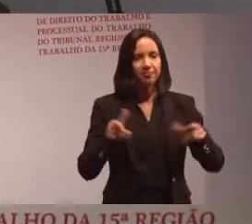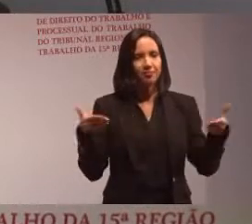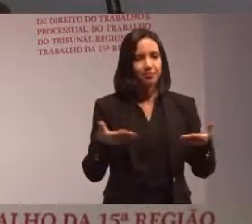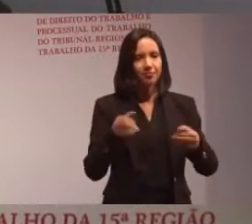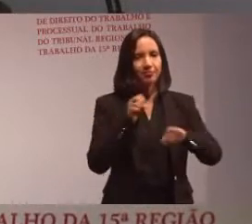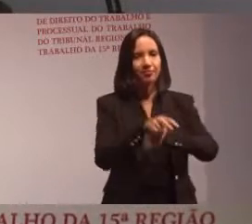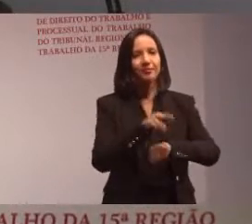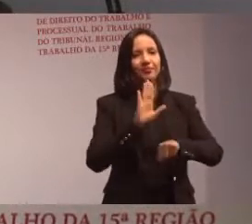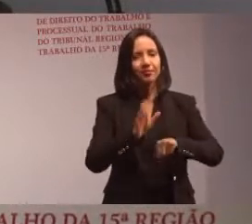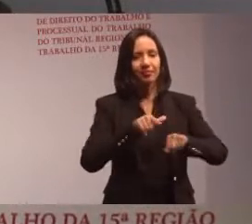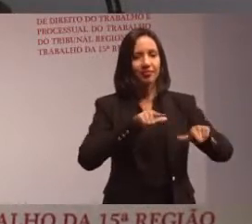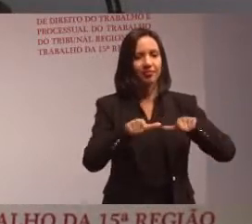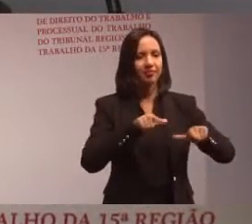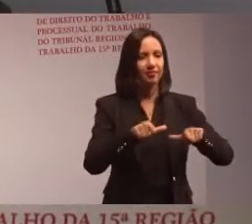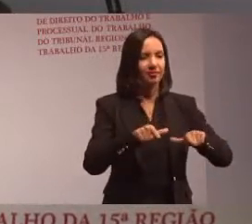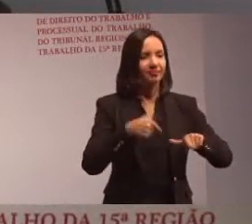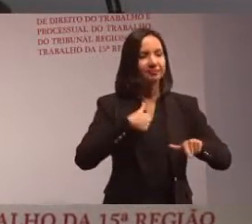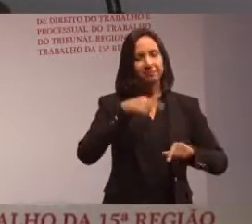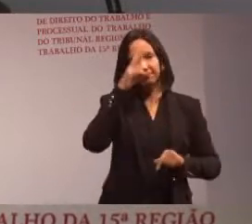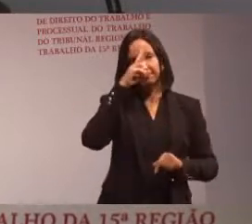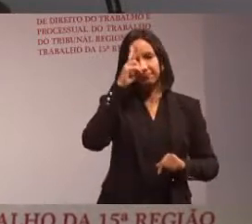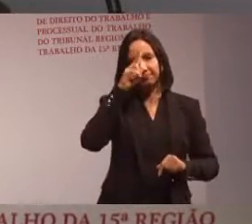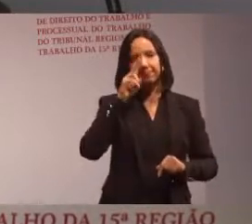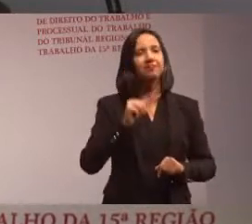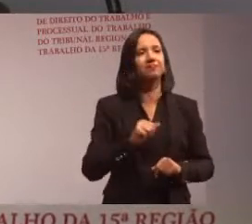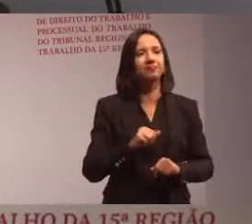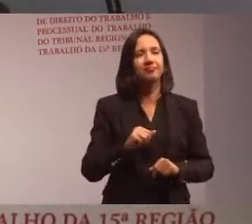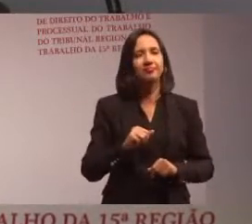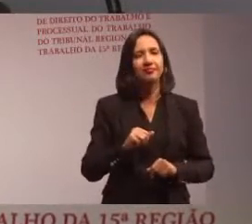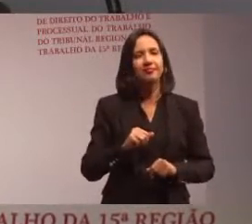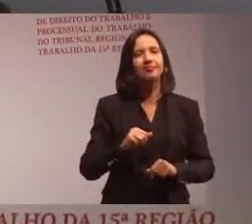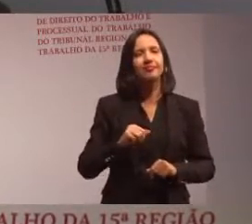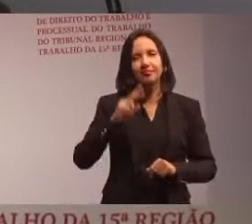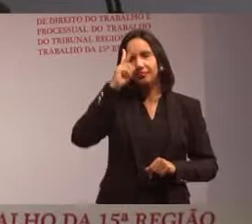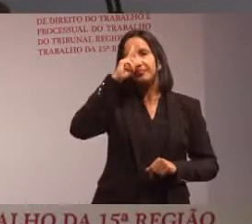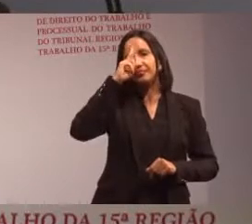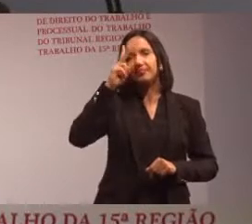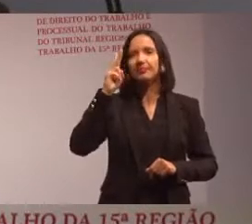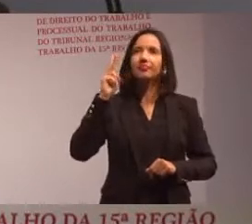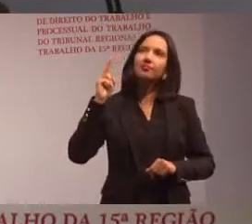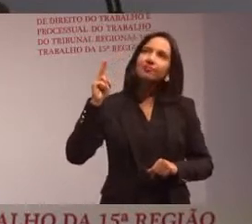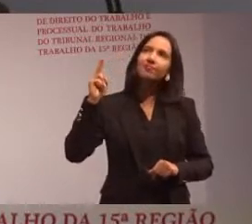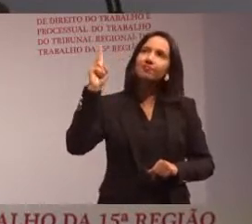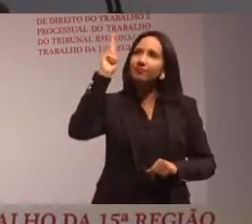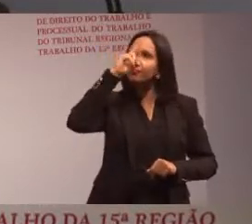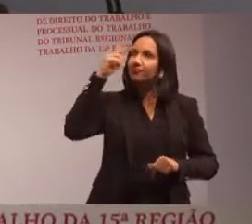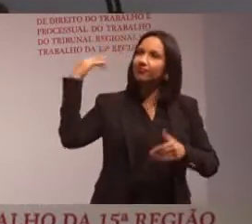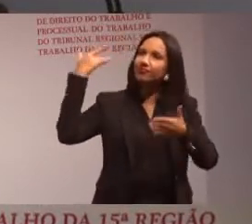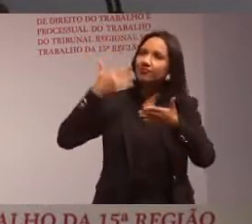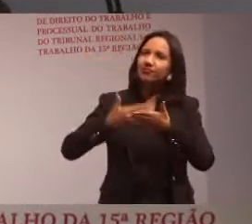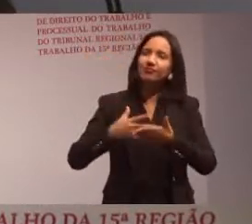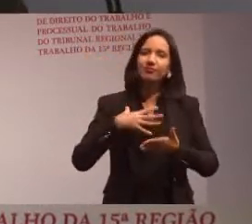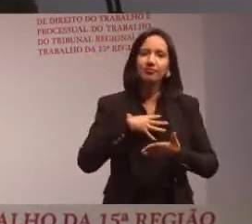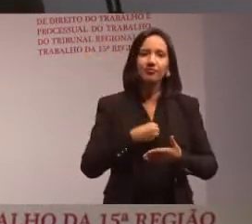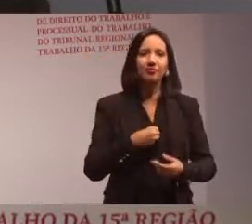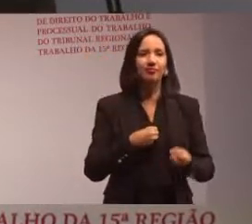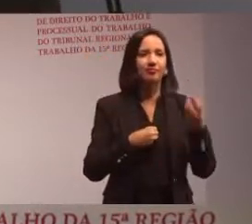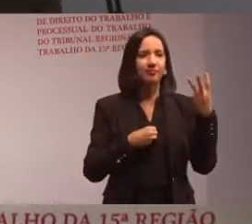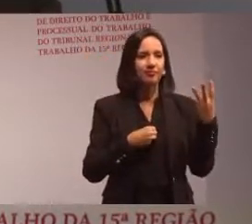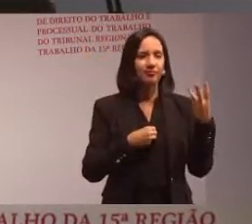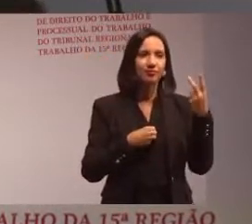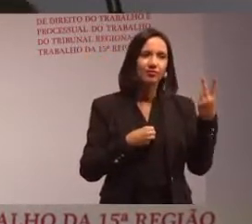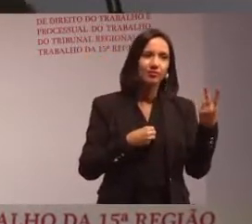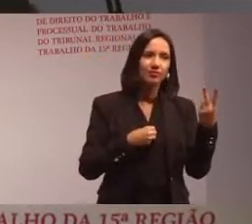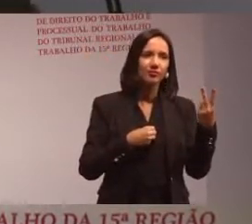trabalham. E hoje eu me lembro do Casey, porque eu acho que eu tenho um filho com 2 ou 3 empregos e a outra já tem 4.